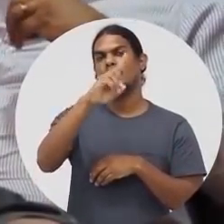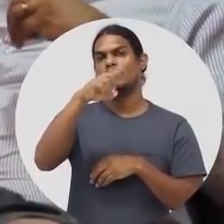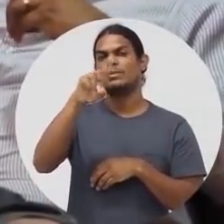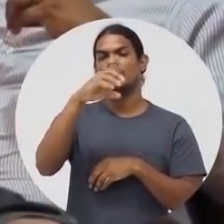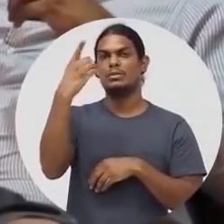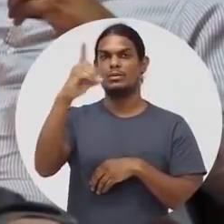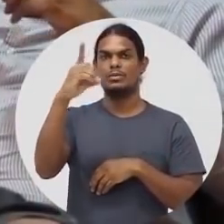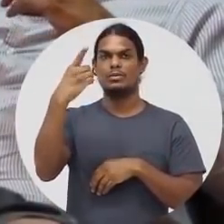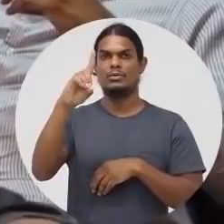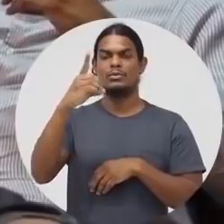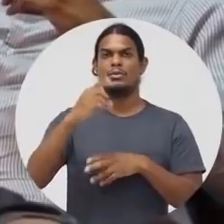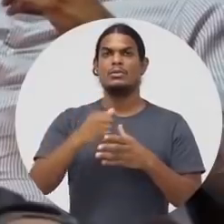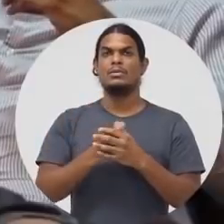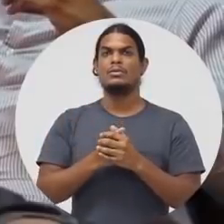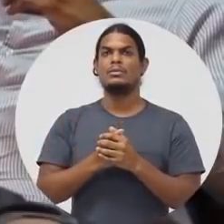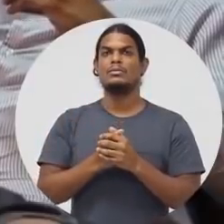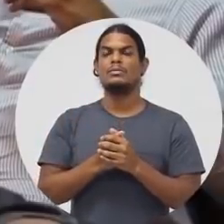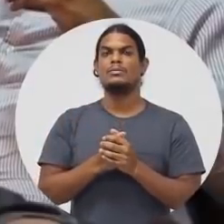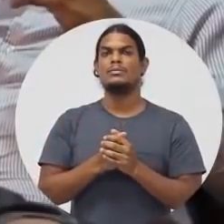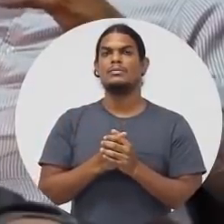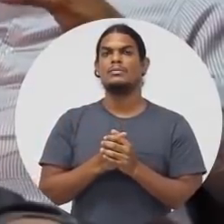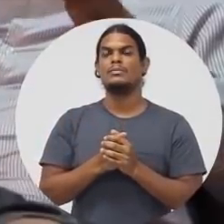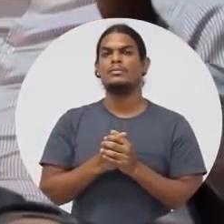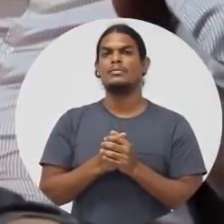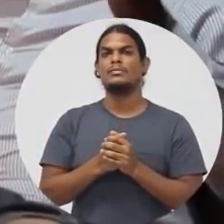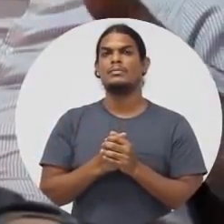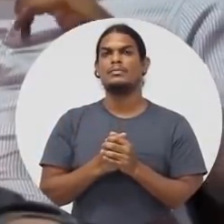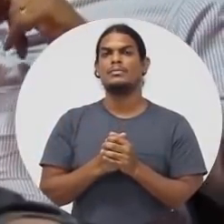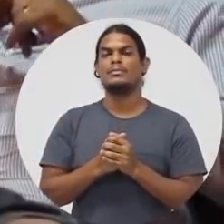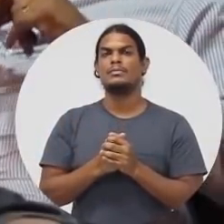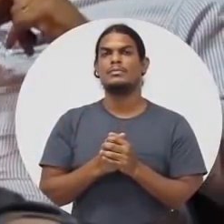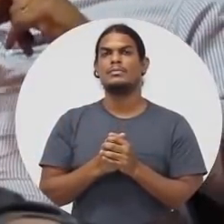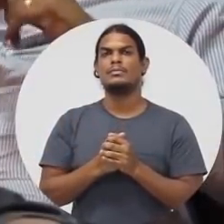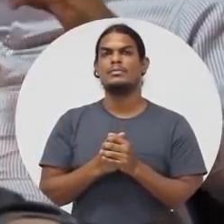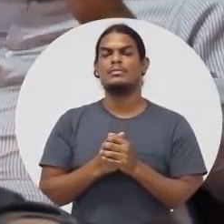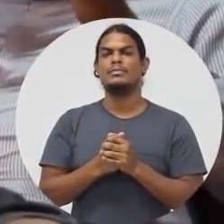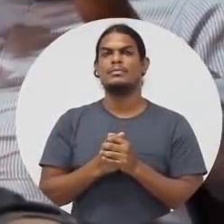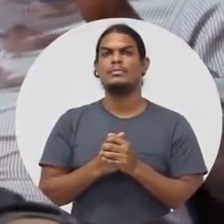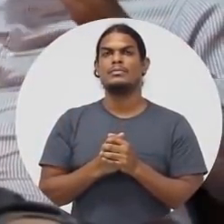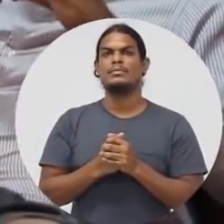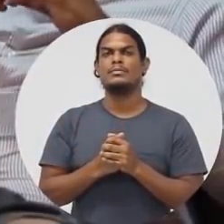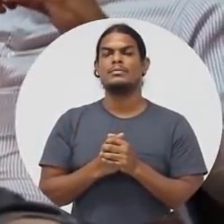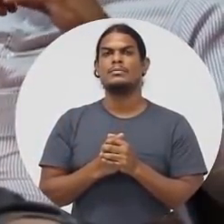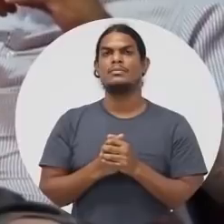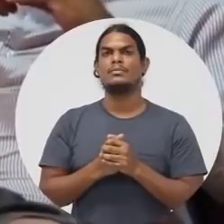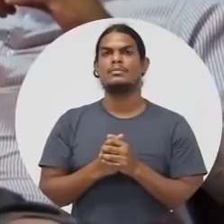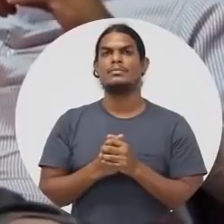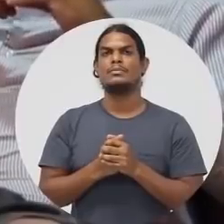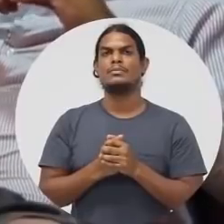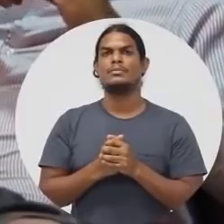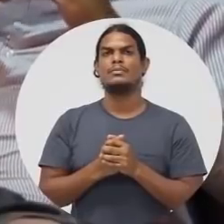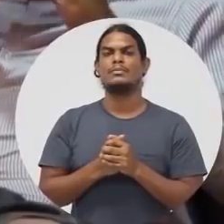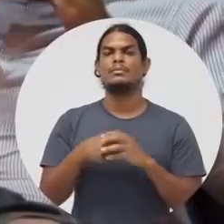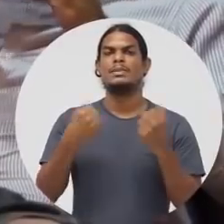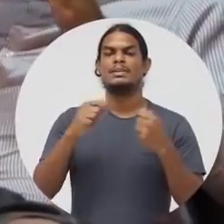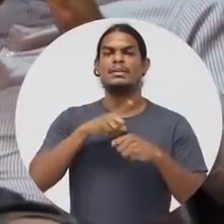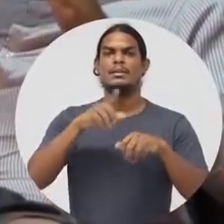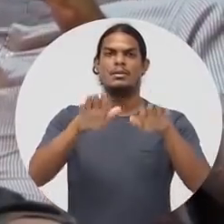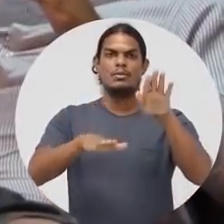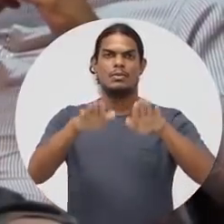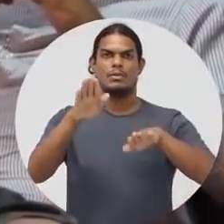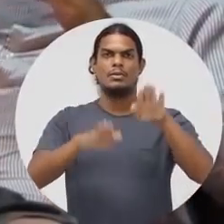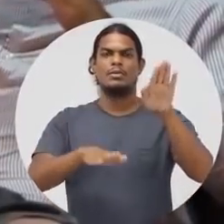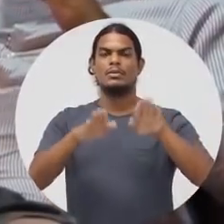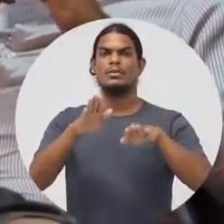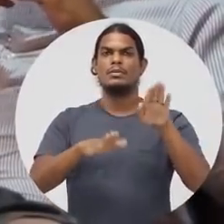muito alto também, o importador não vai me comprar. Aí Isso, tem que ter essa atenção. Esse equilíbrio, Esse né? equilíbrio é